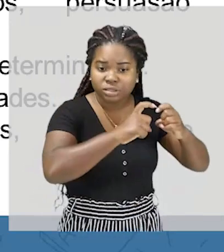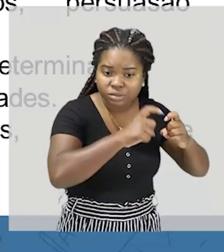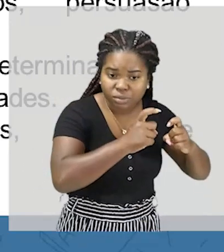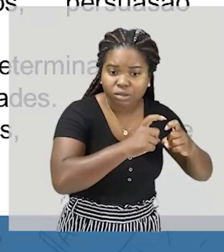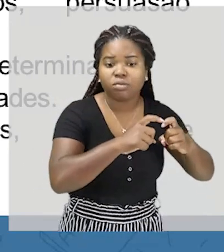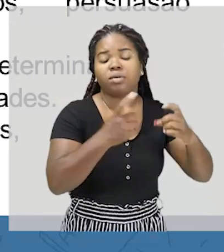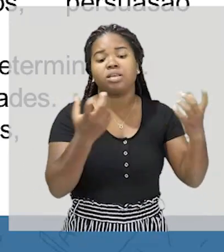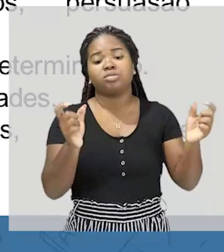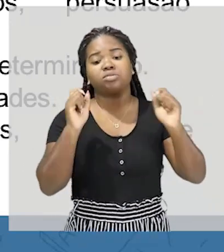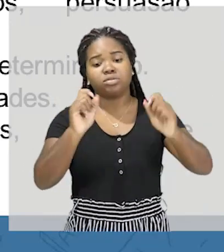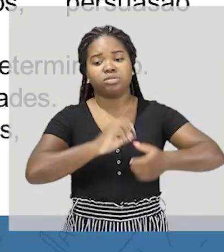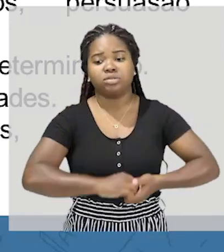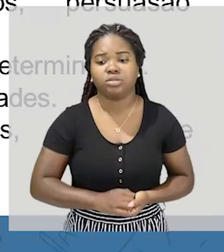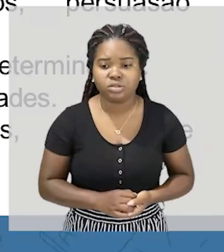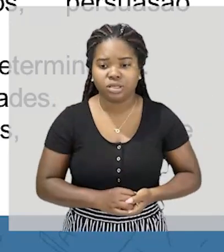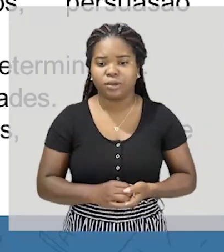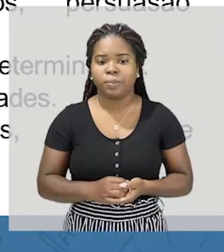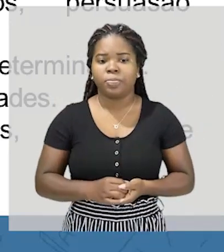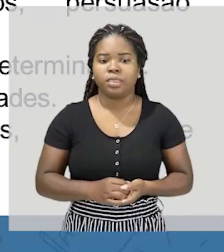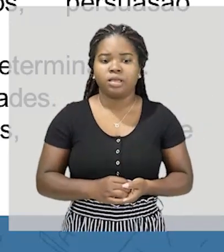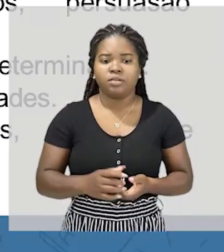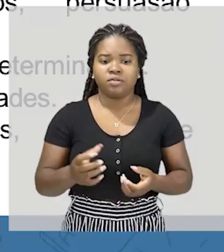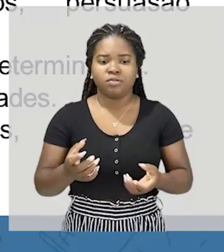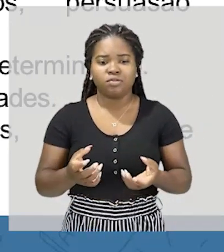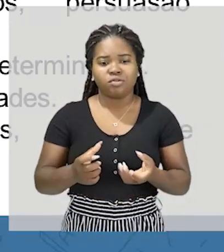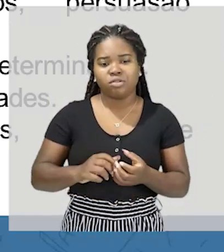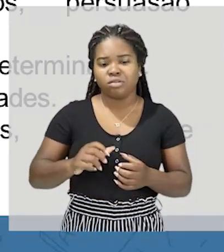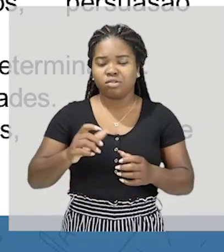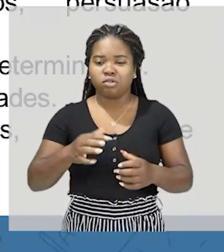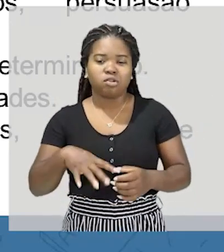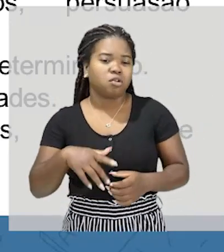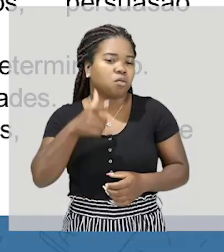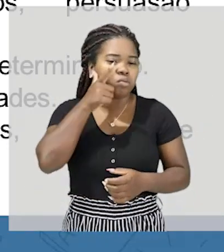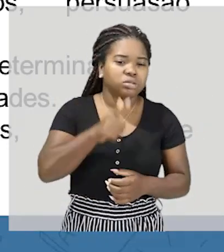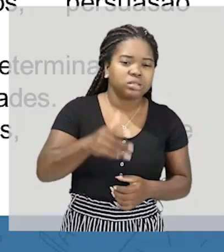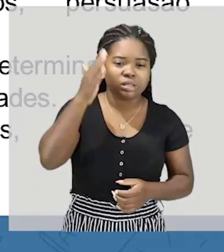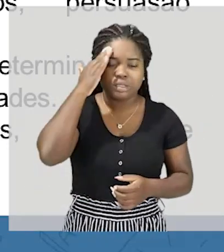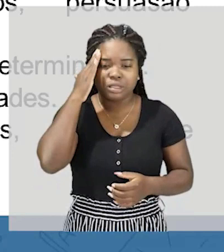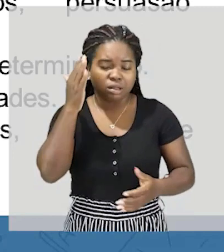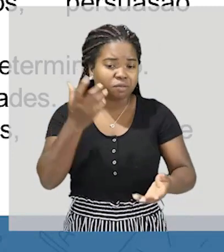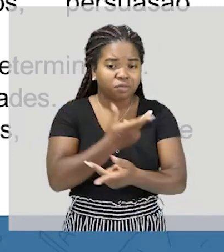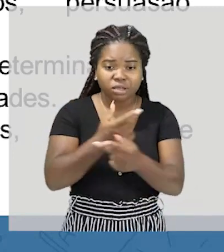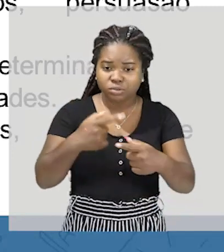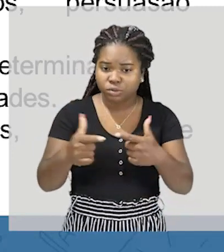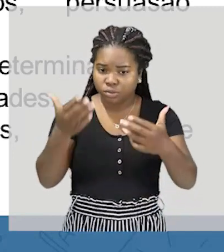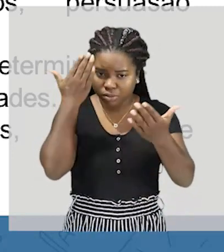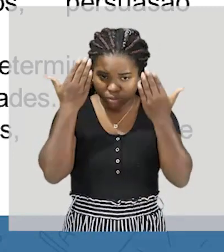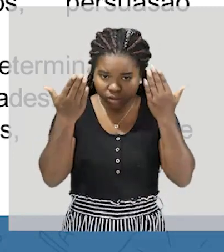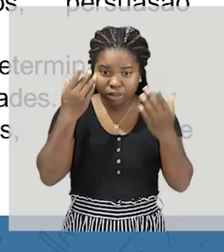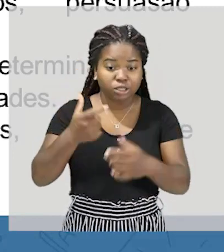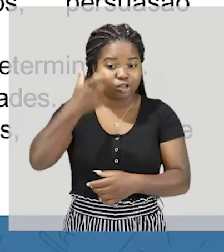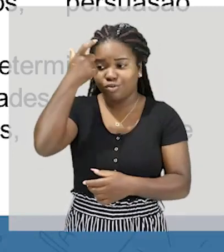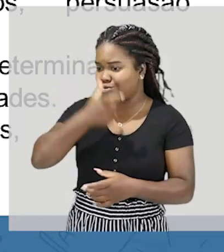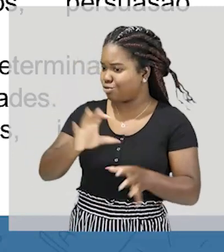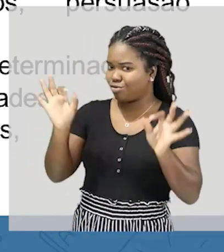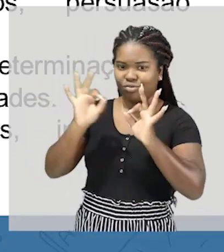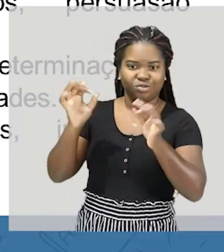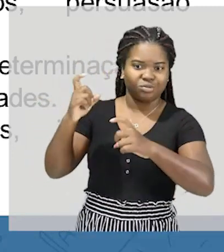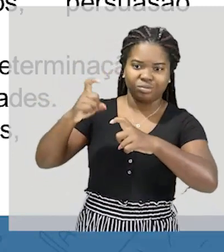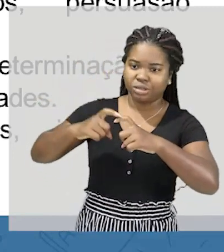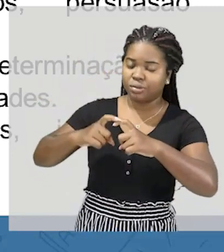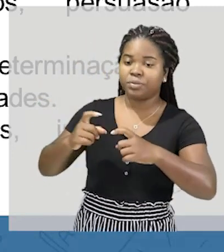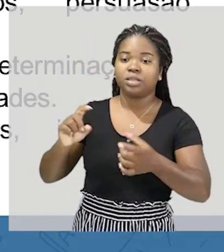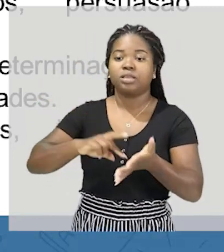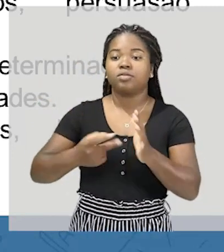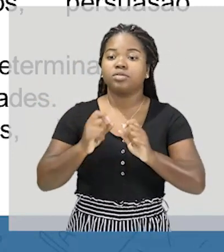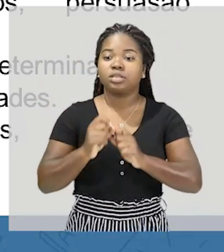de conseguir e entender autoestima, né, depressão, entre outras coisas. E eu não sou médico, então significa dizer que as